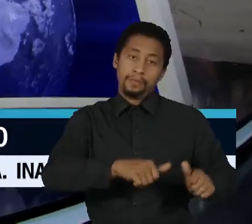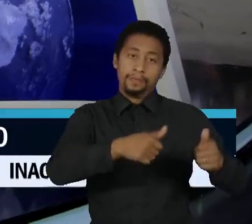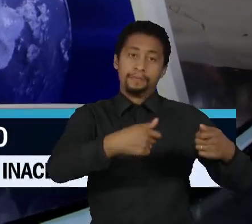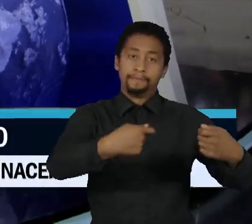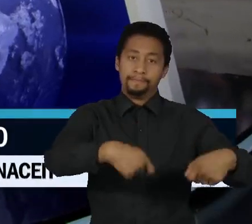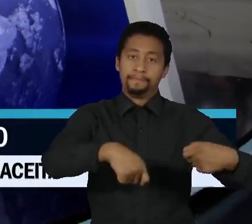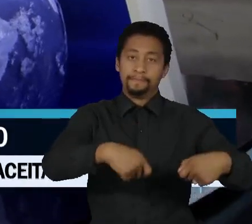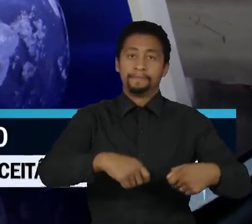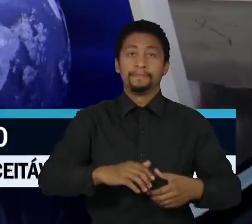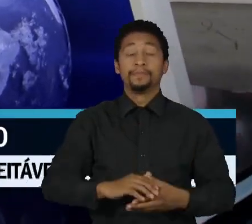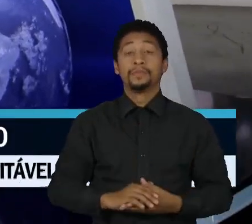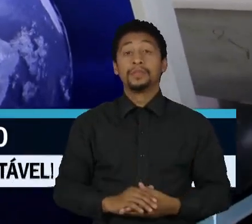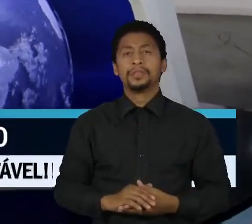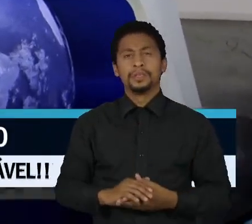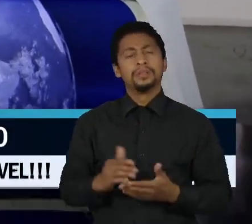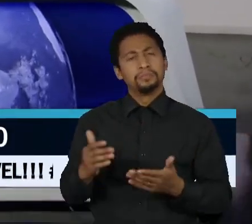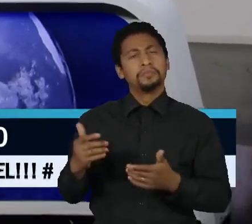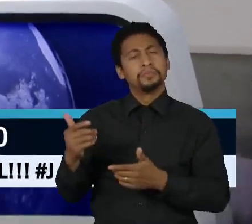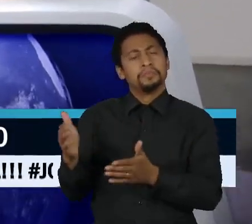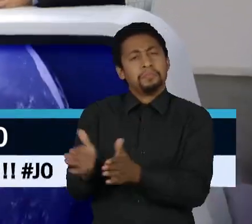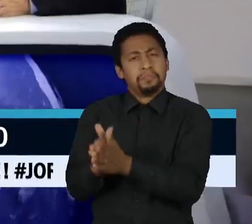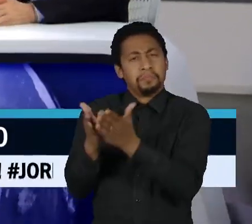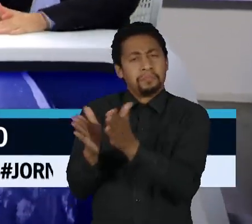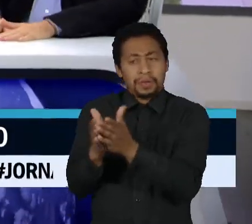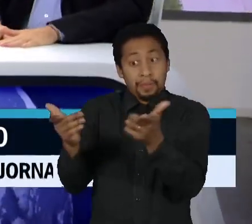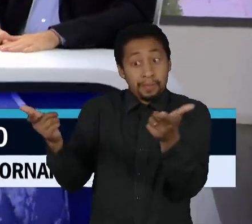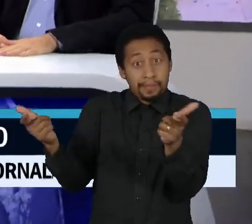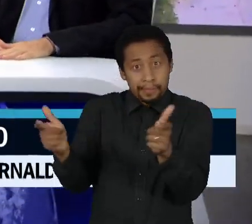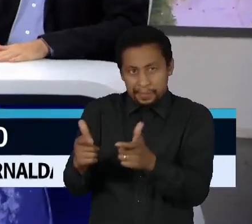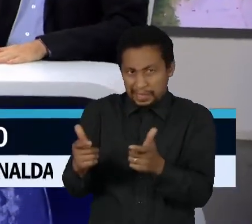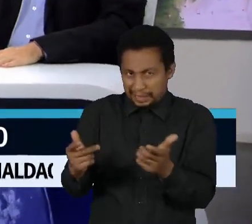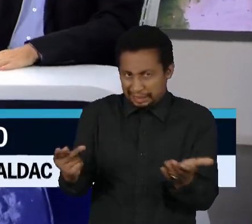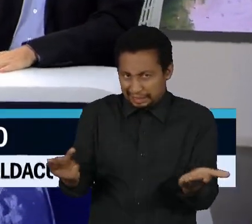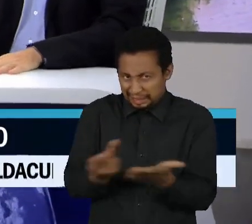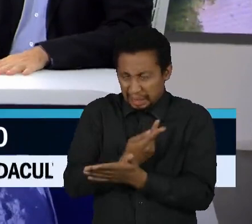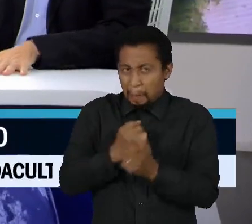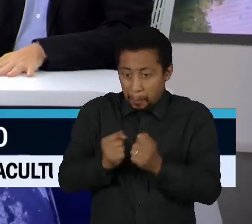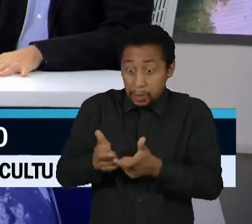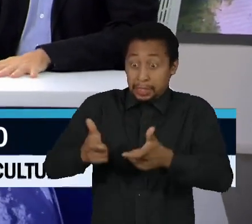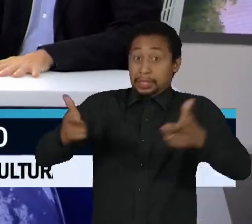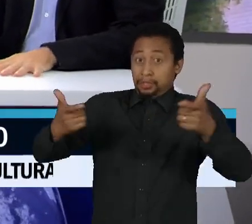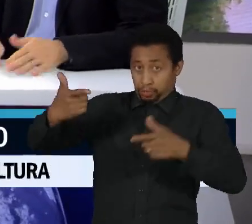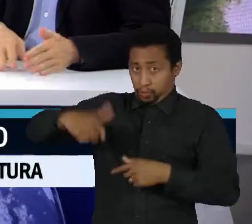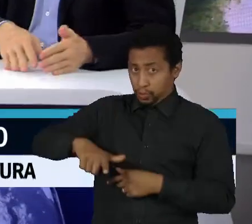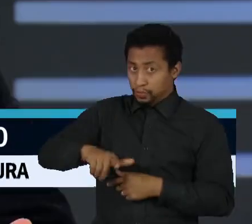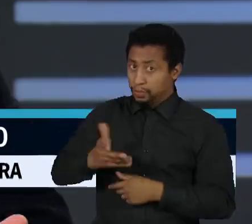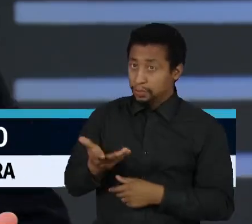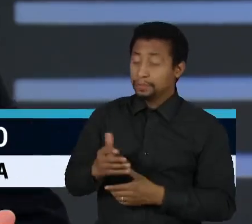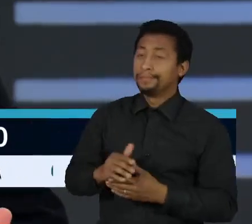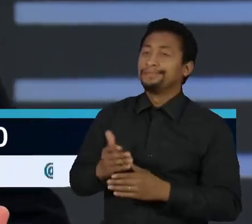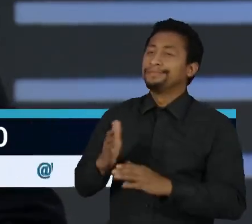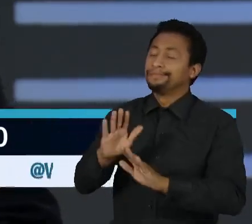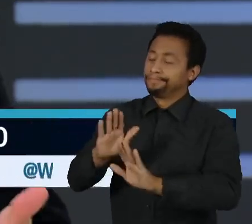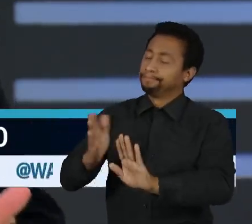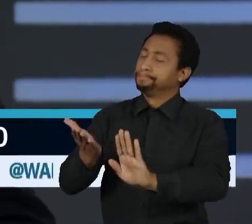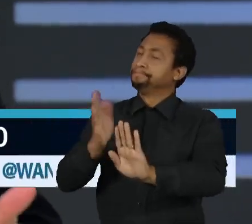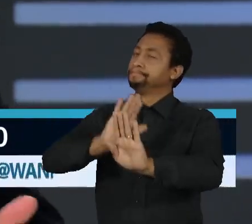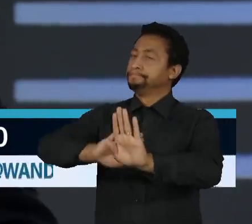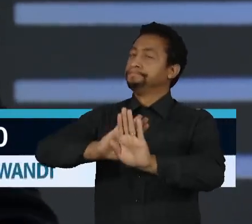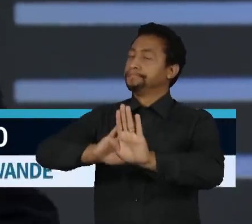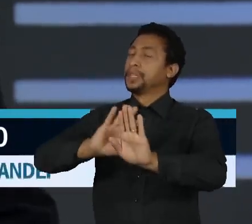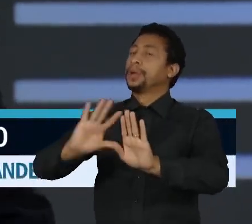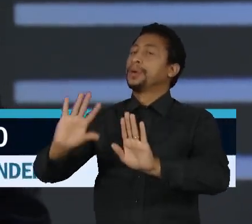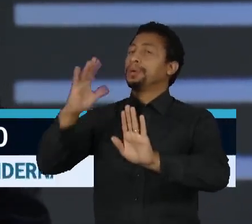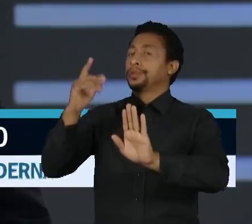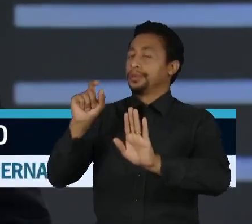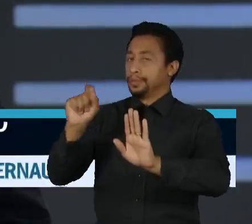esse registro de queda é um voo de galinho não sennes Então galera acho que tem tem muitos fenômenos aí por trás né a gente acabou a